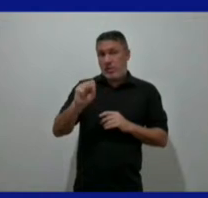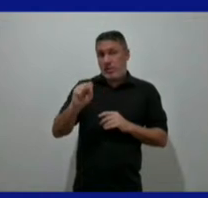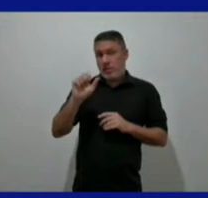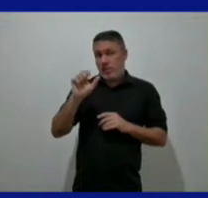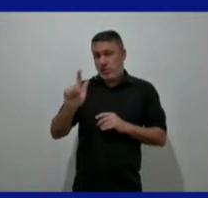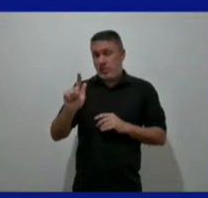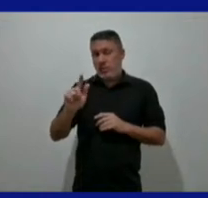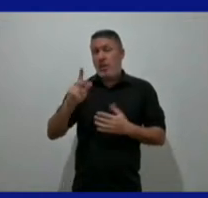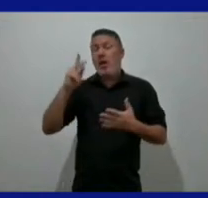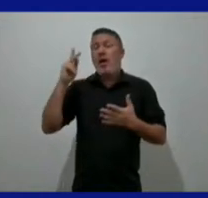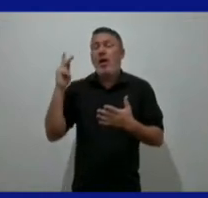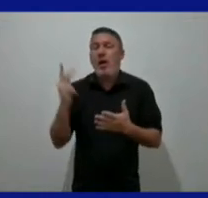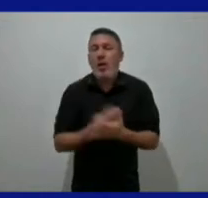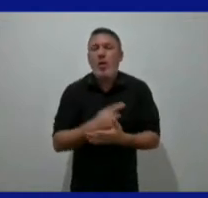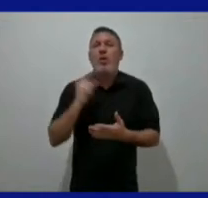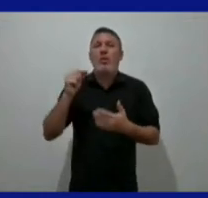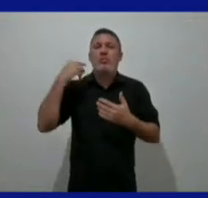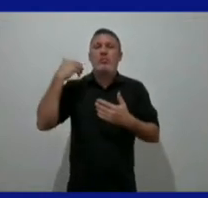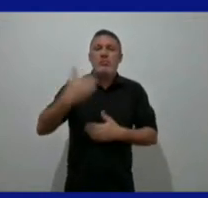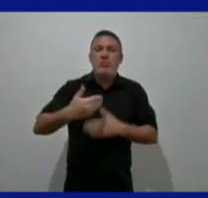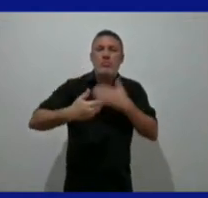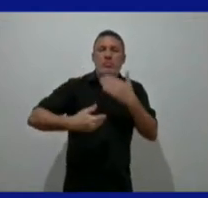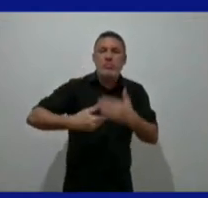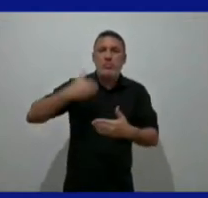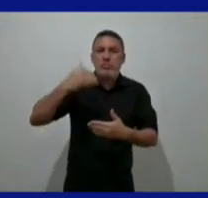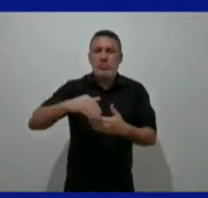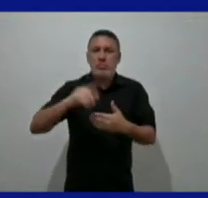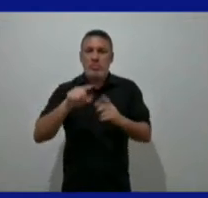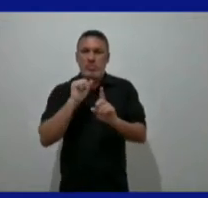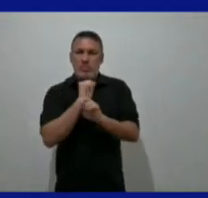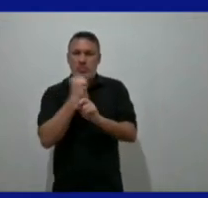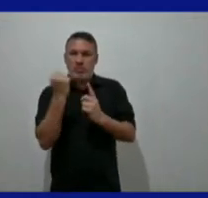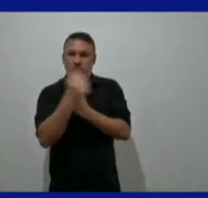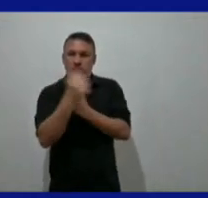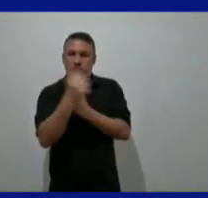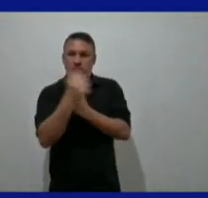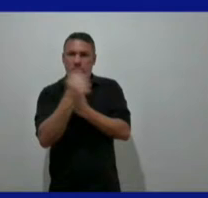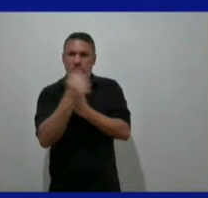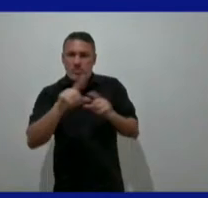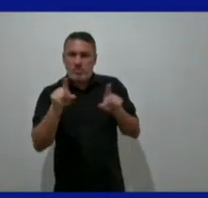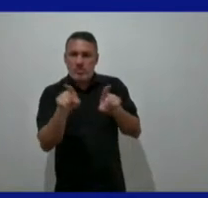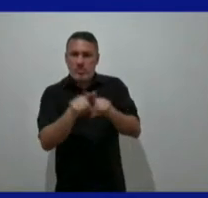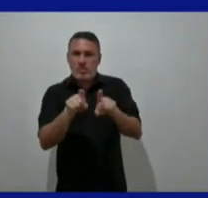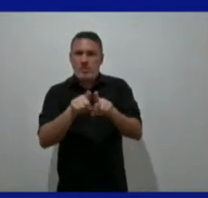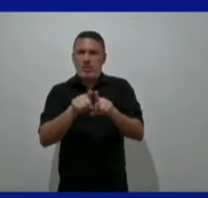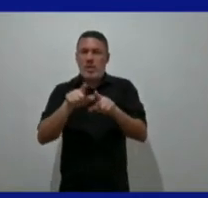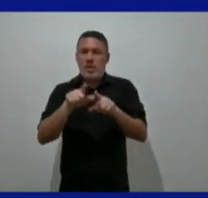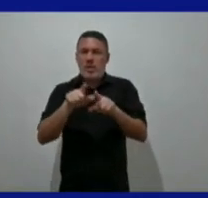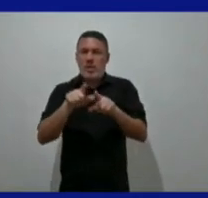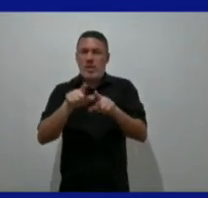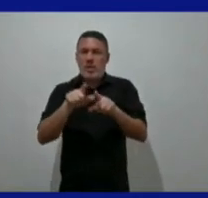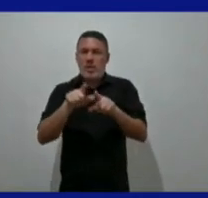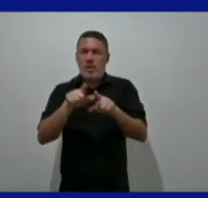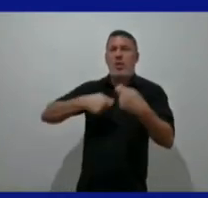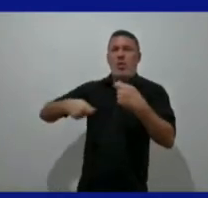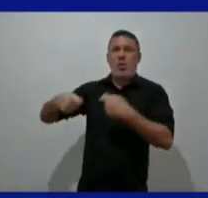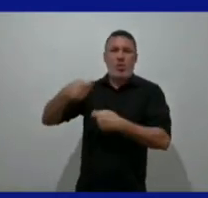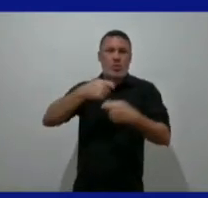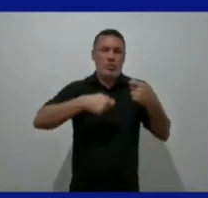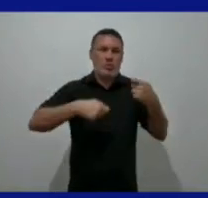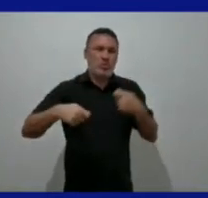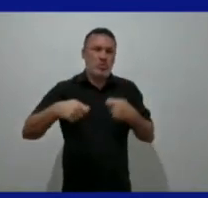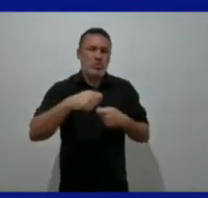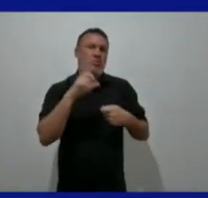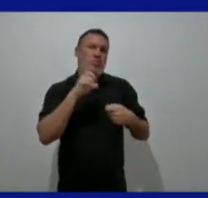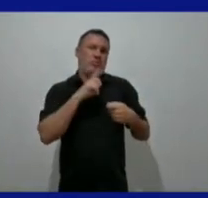evolução da sociedade e da evolução do ambiente de negócios que acompanha esse